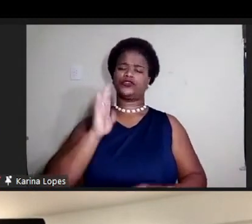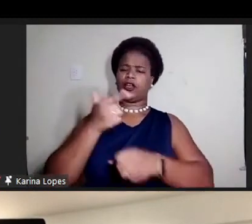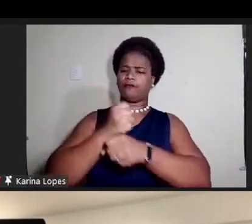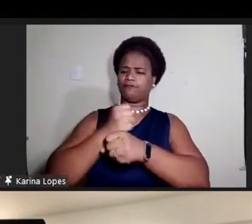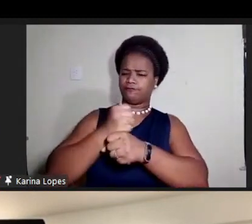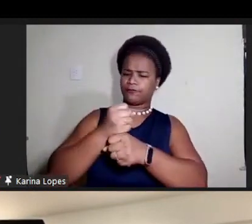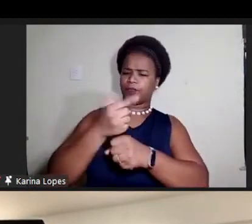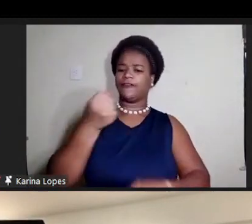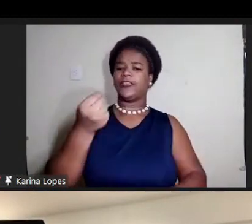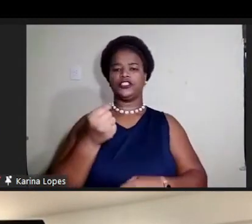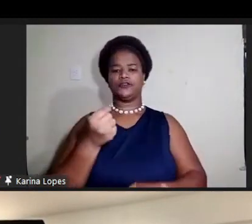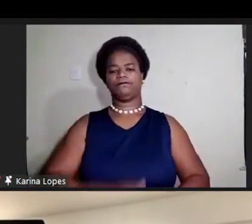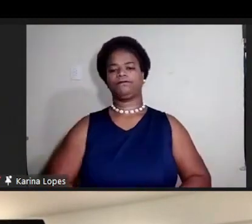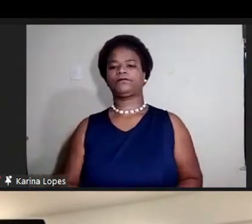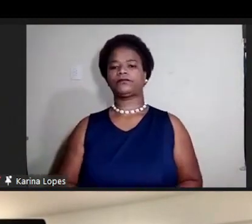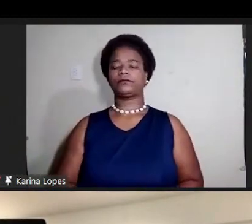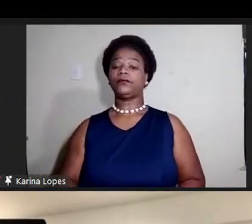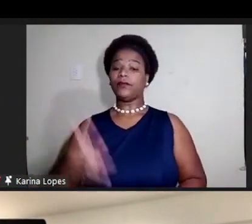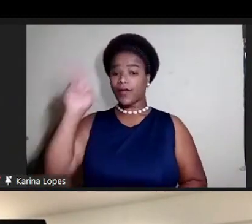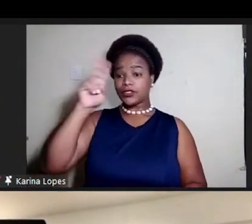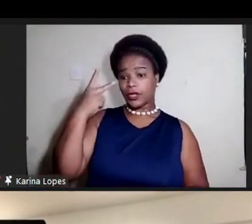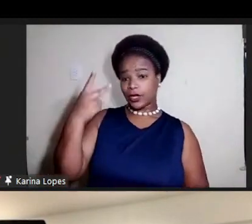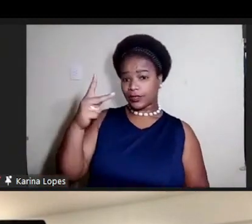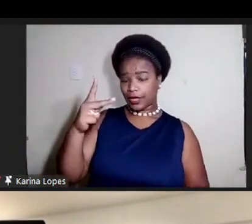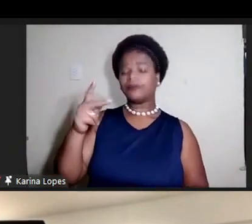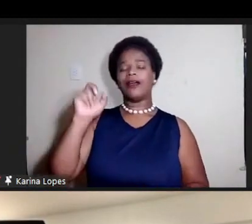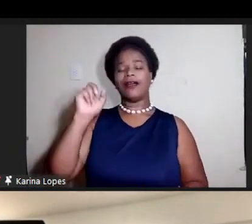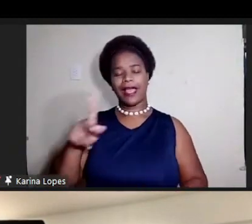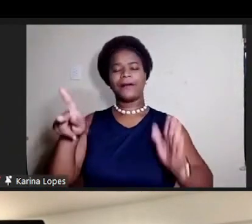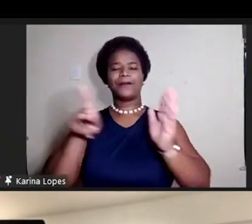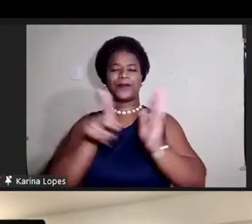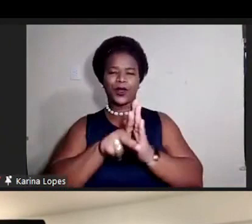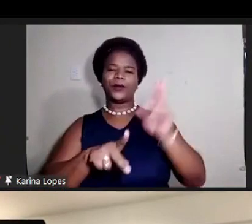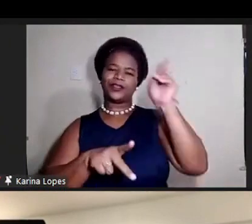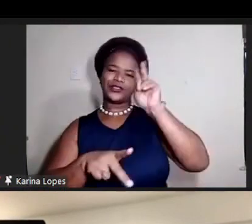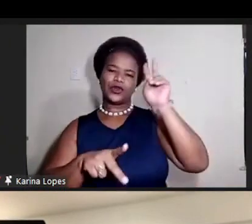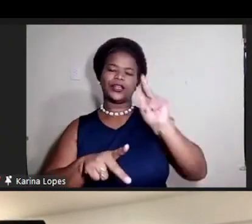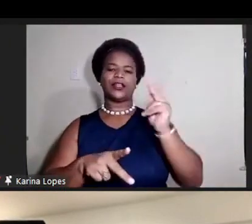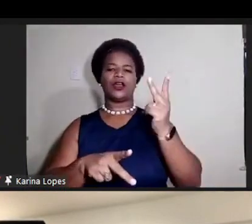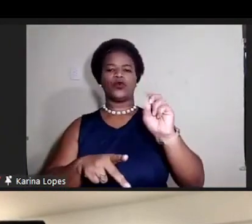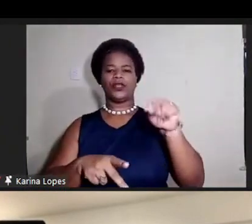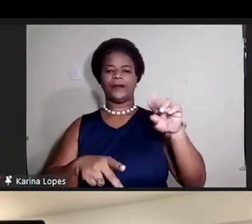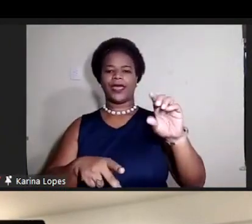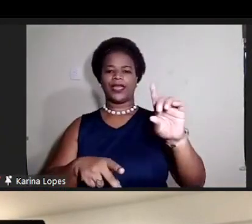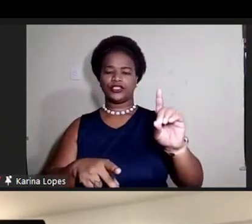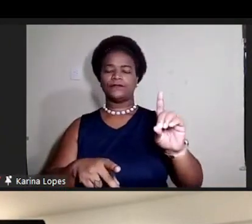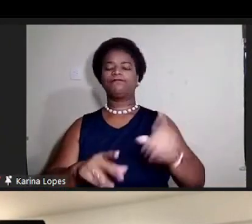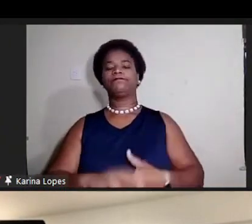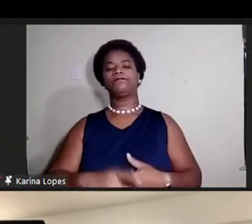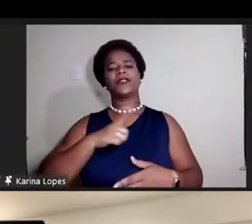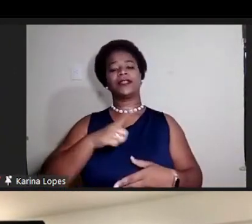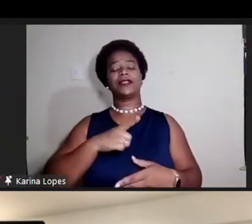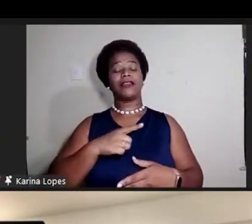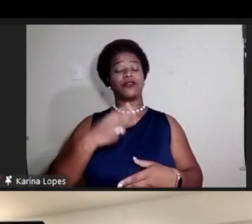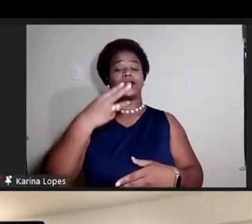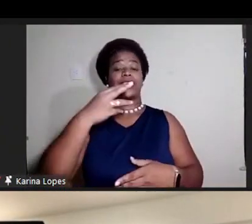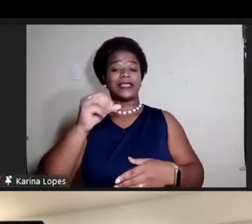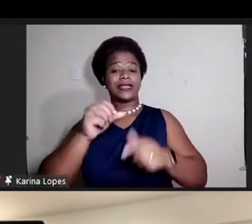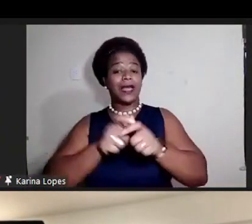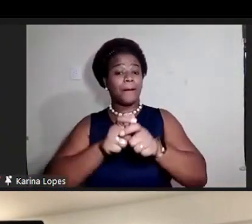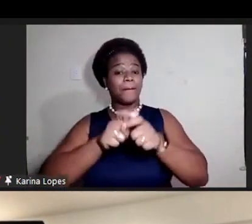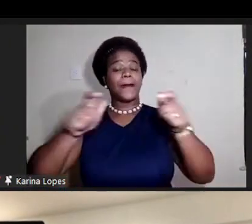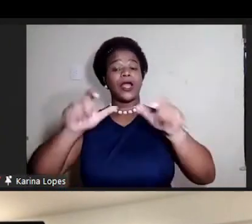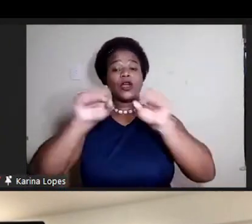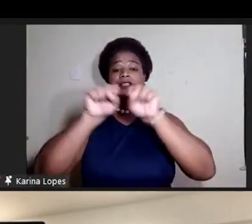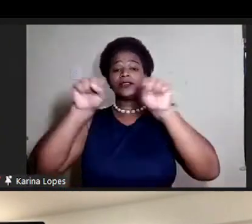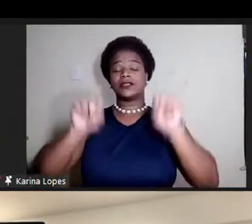foi a história da Unimed Juiz de Fora, uma das 30 maiores do maior sistema cooperativo médico de trabalho